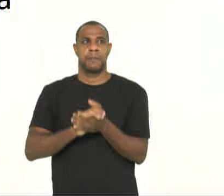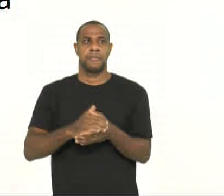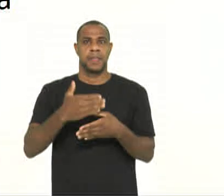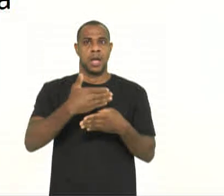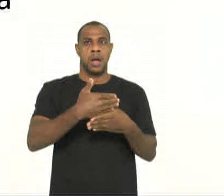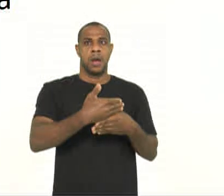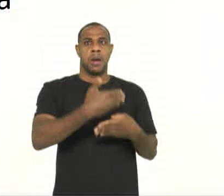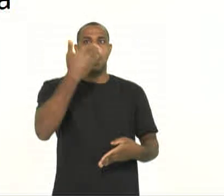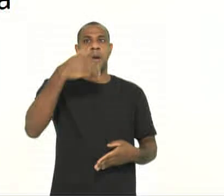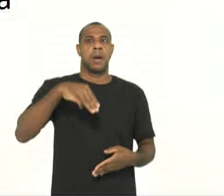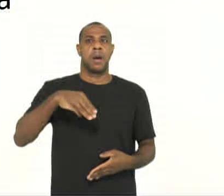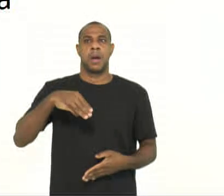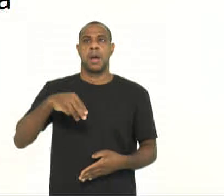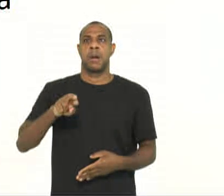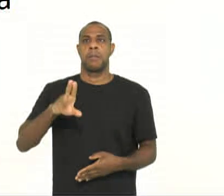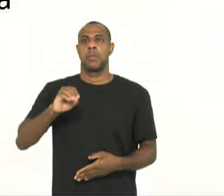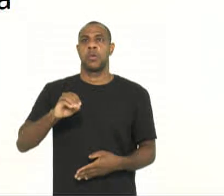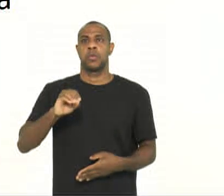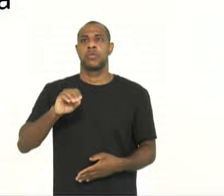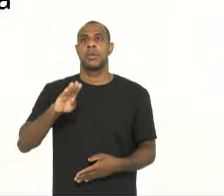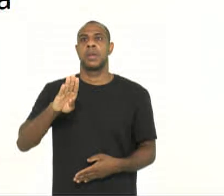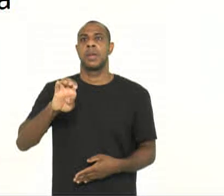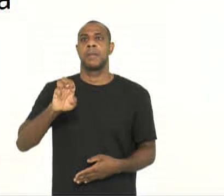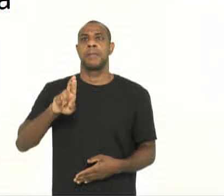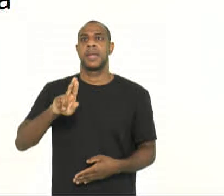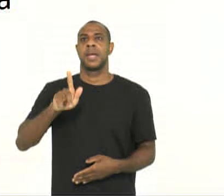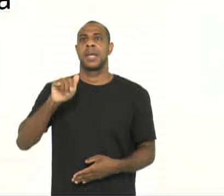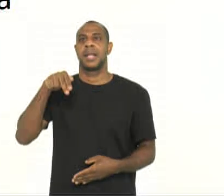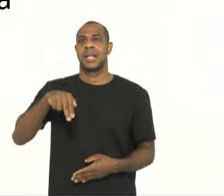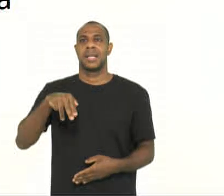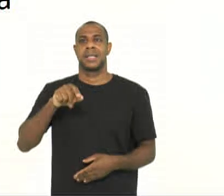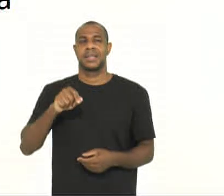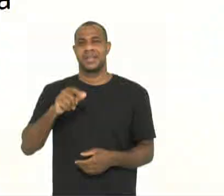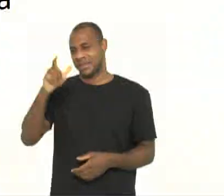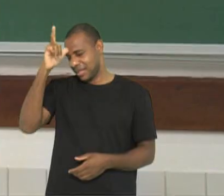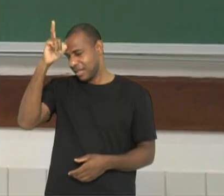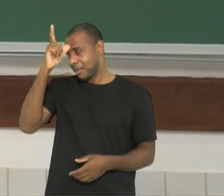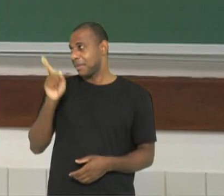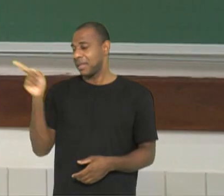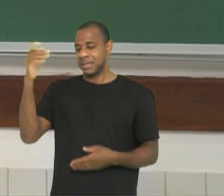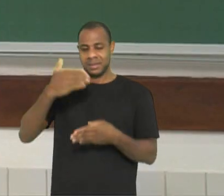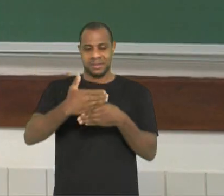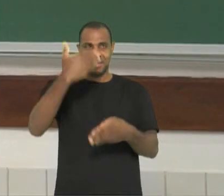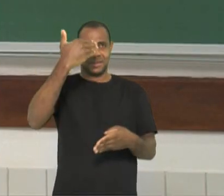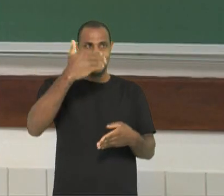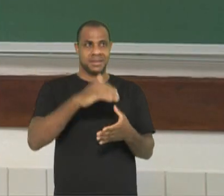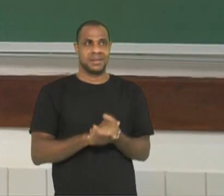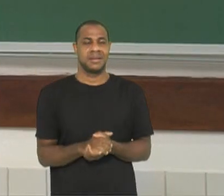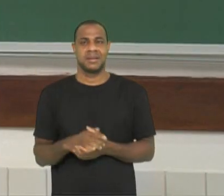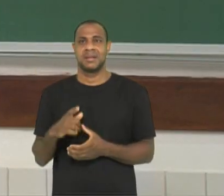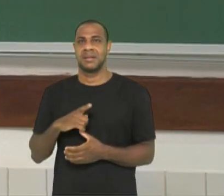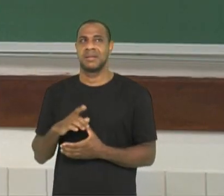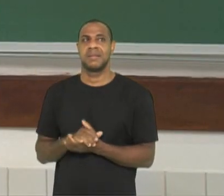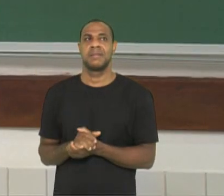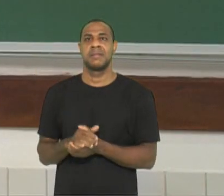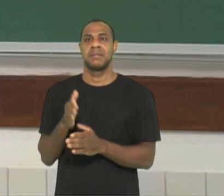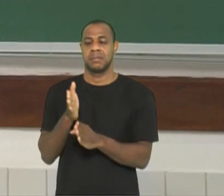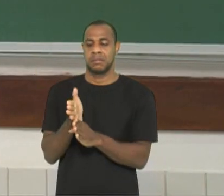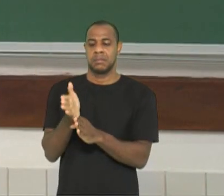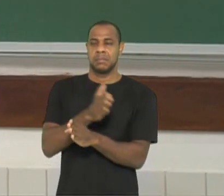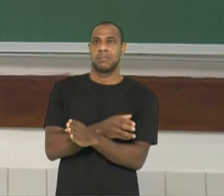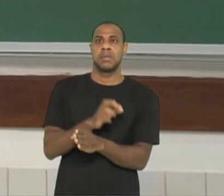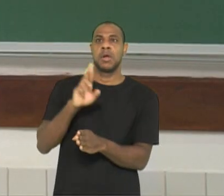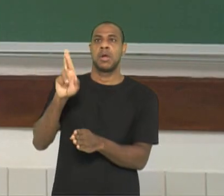exatamente o espólio da Segunda Guerra. Acabou a Segunda Guerra, daí o quê? O que ficou para trás foi dividido pelas potências. Nós temos os Estados Unidos de um lado e Rússia do outro